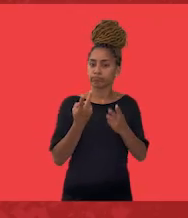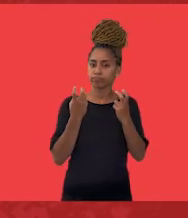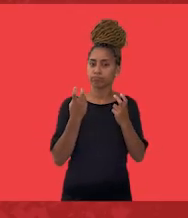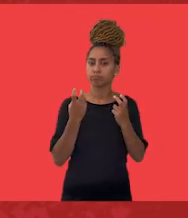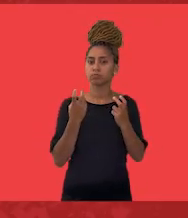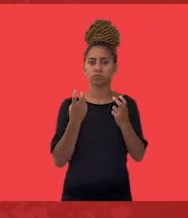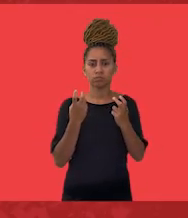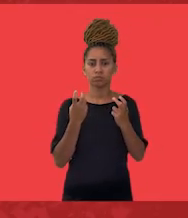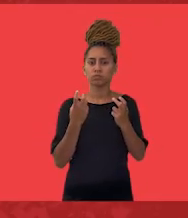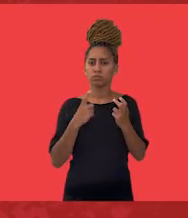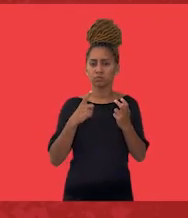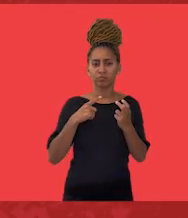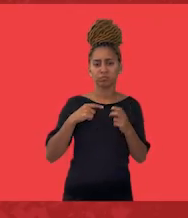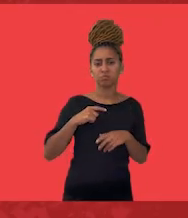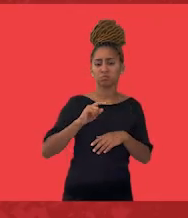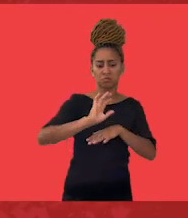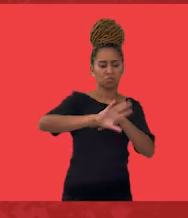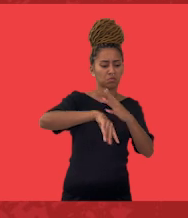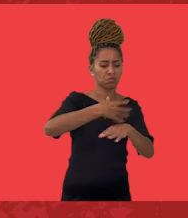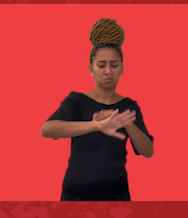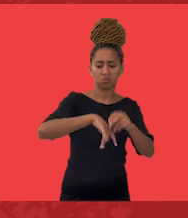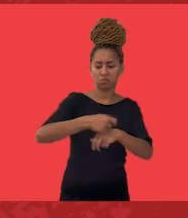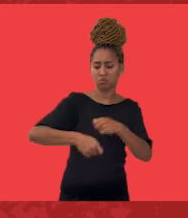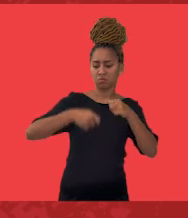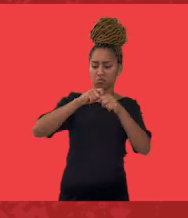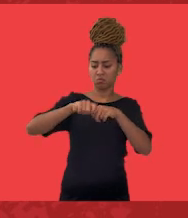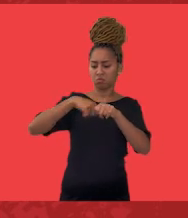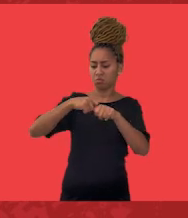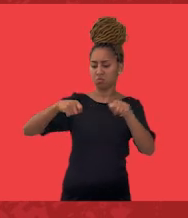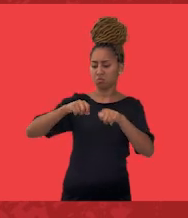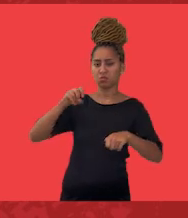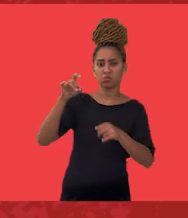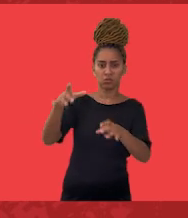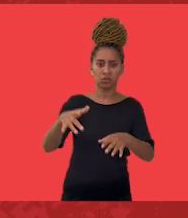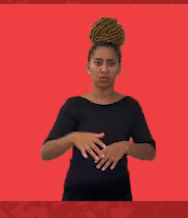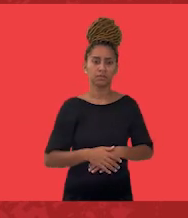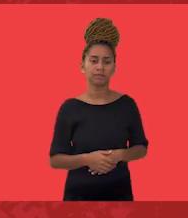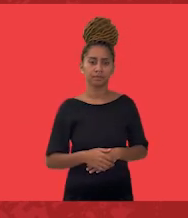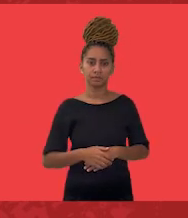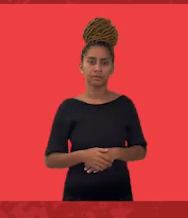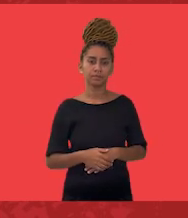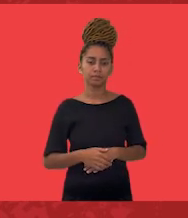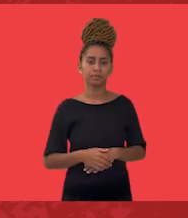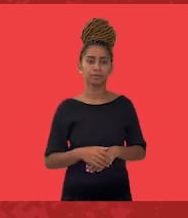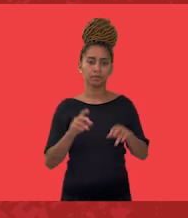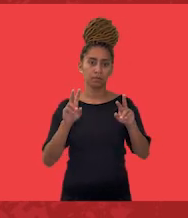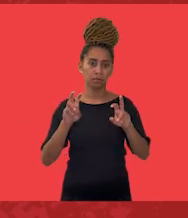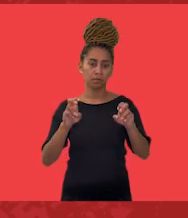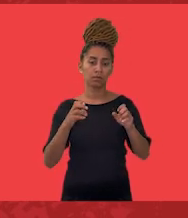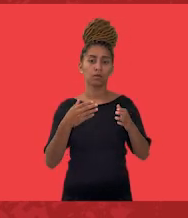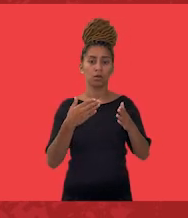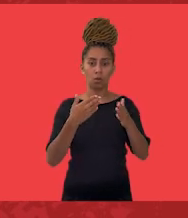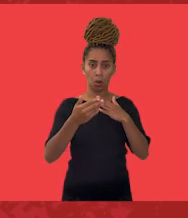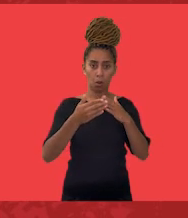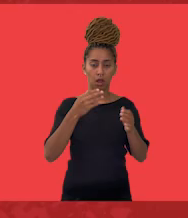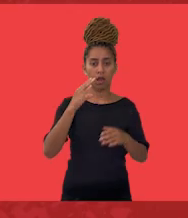precisão e beleza, para então repousar e admirar a